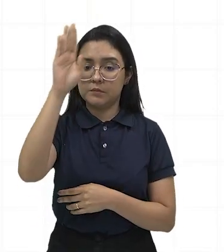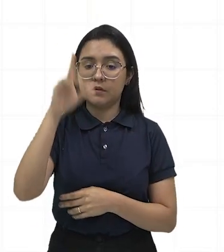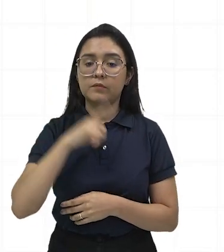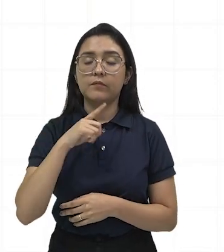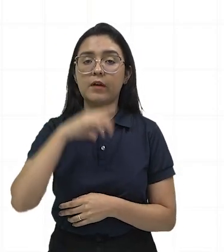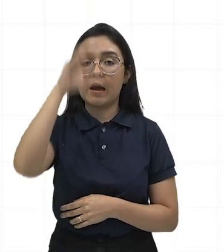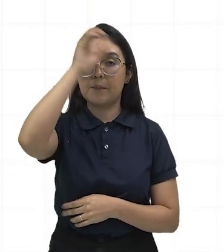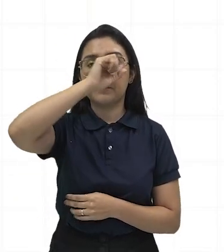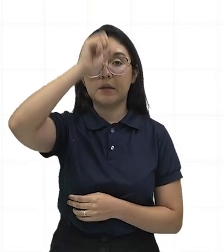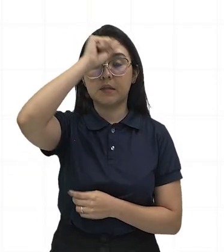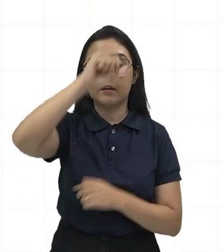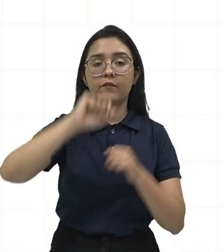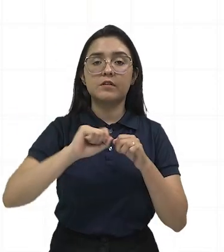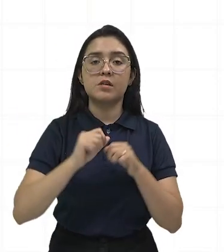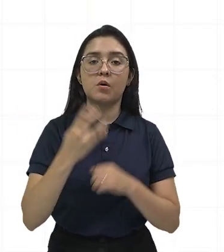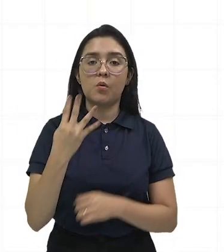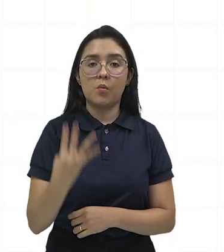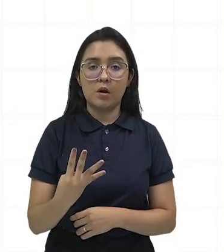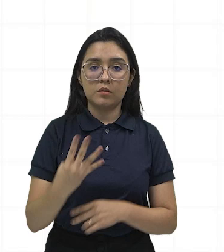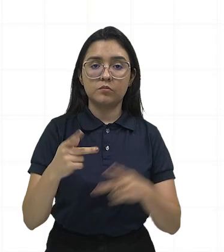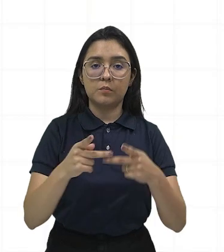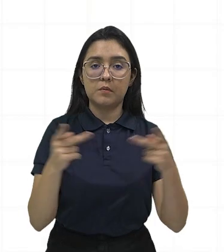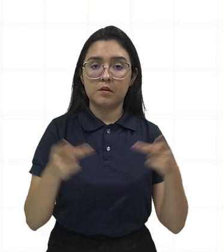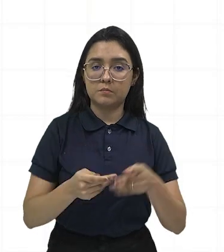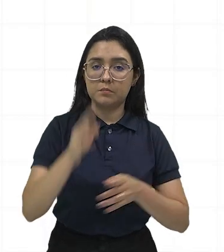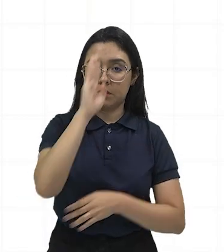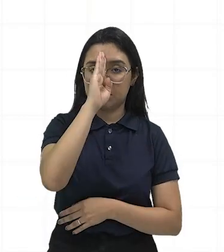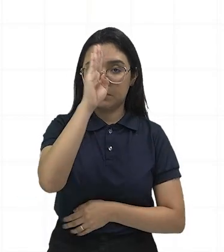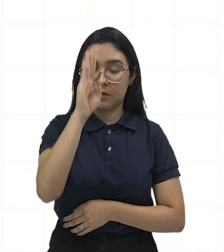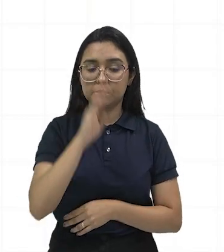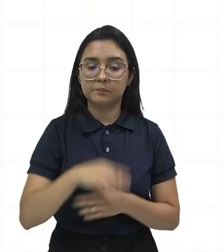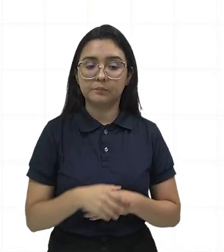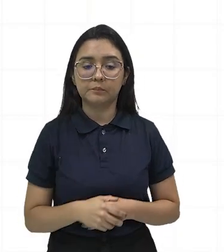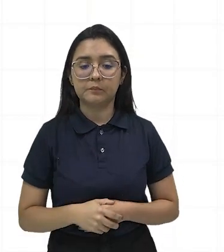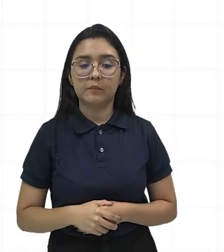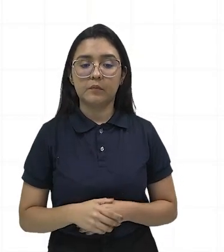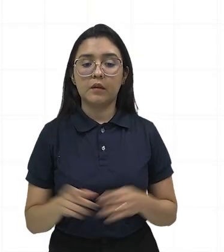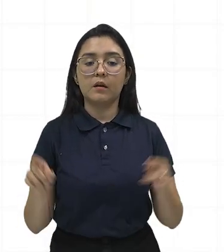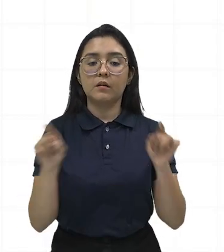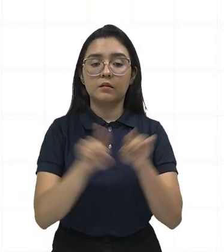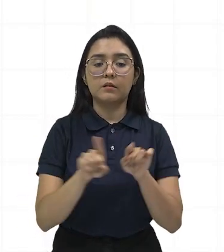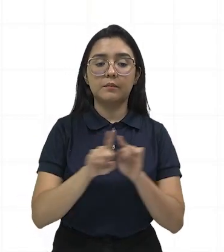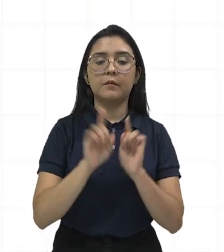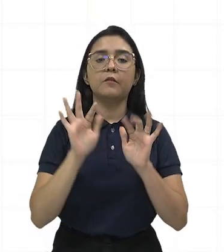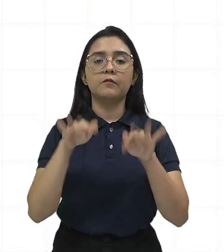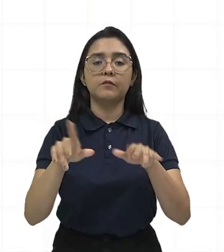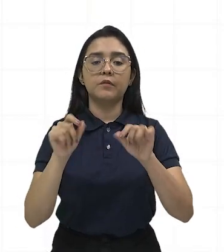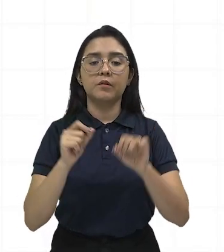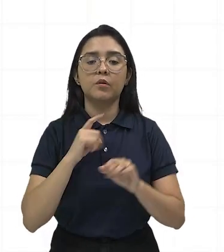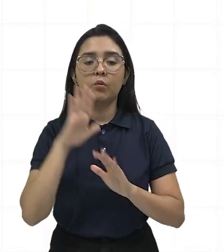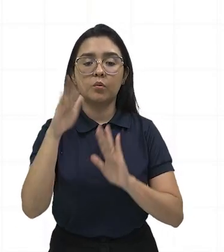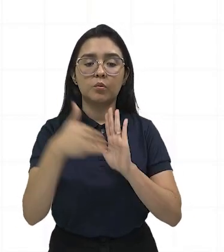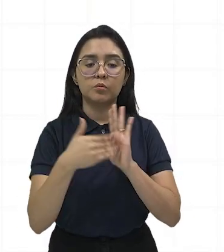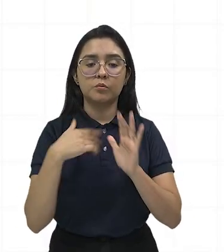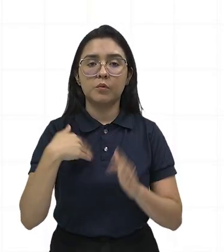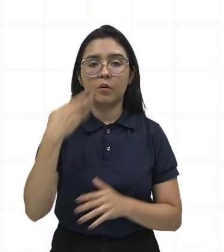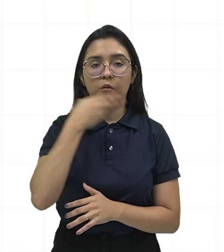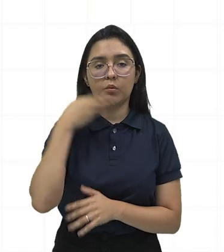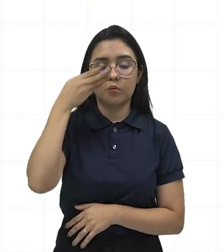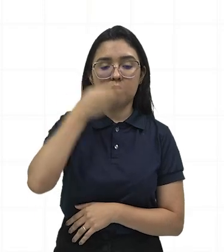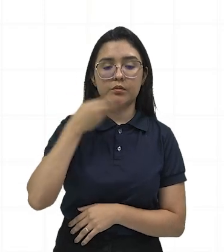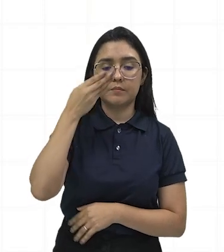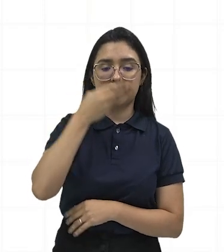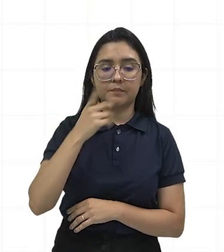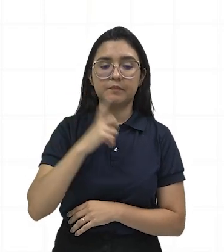vai aprender a fazer 4 pratos. E, é claro, para finalizar essa situação,